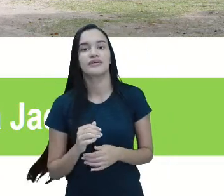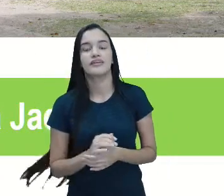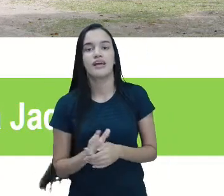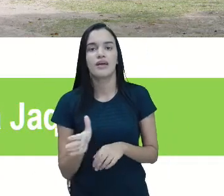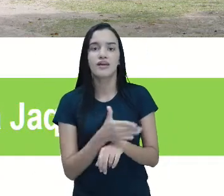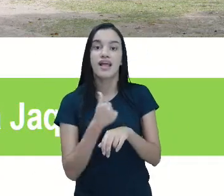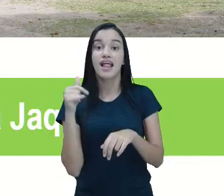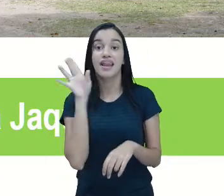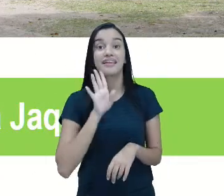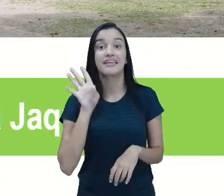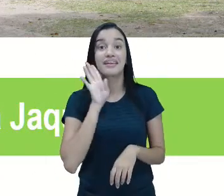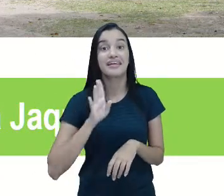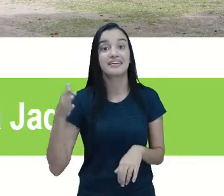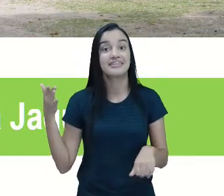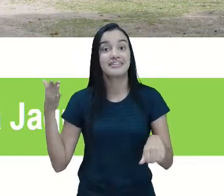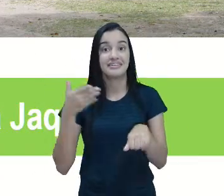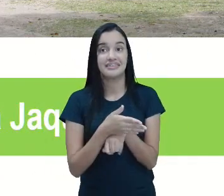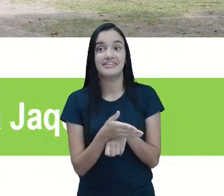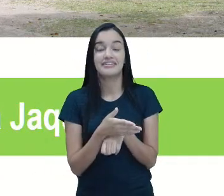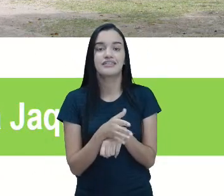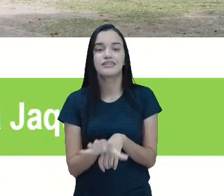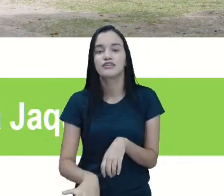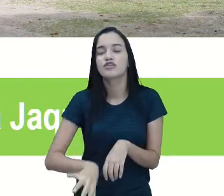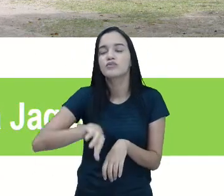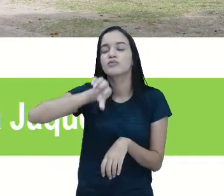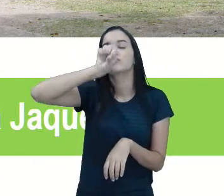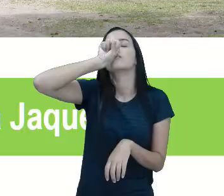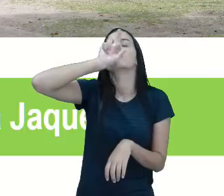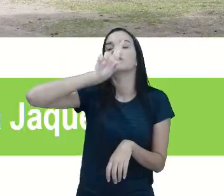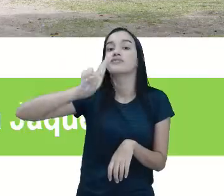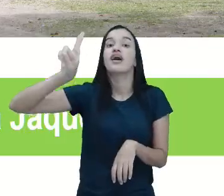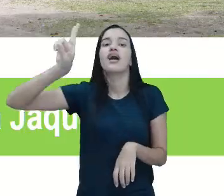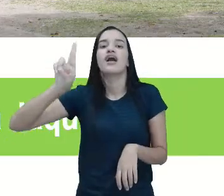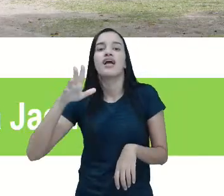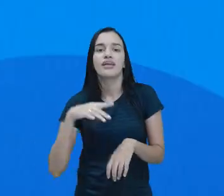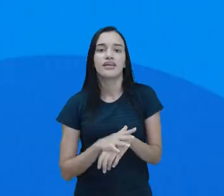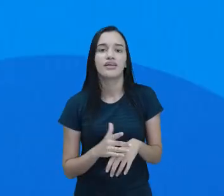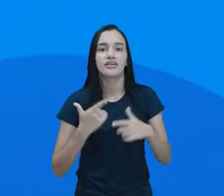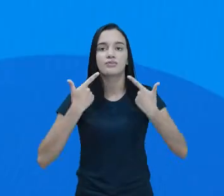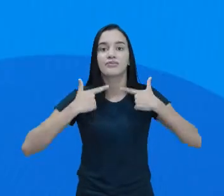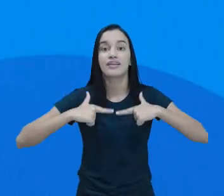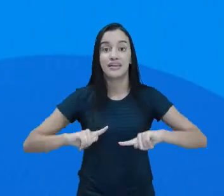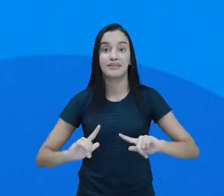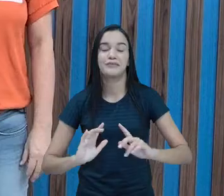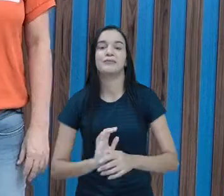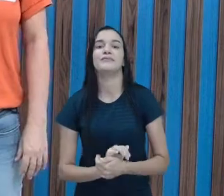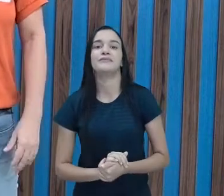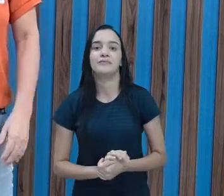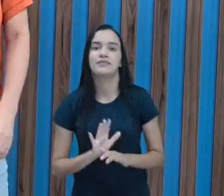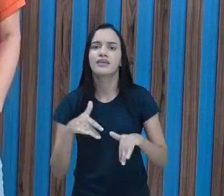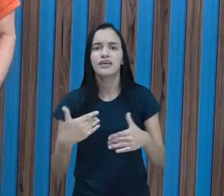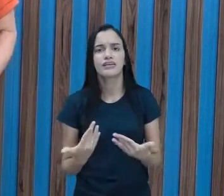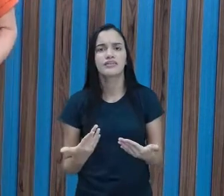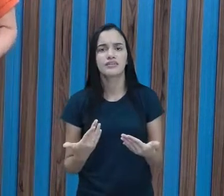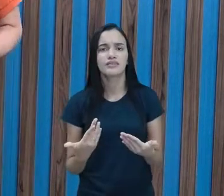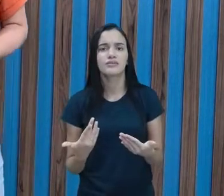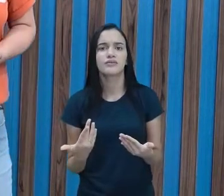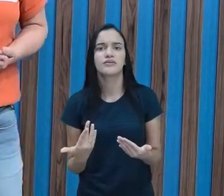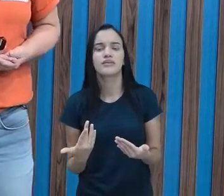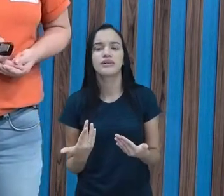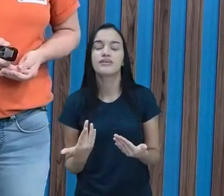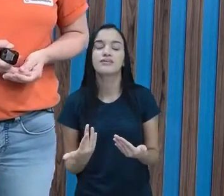é muito legal você entrar num lugar como esse e respirar o ar de lá, é limpo, é muito agradável. Então, gente,